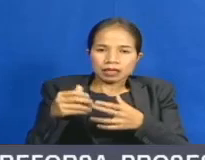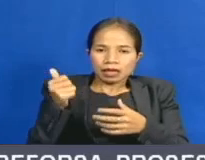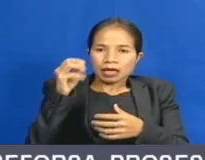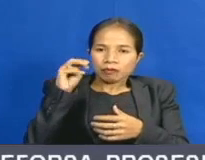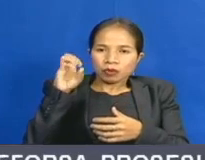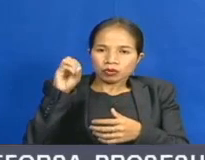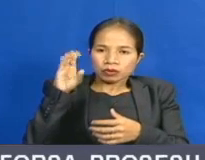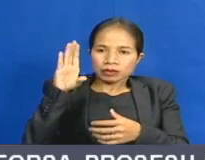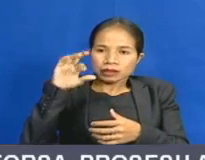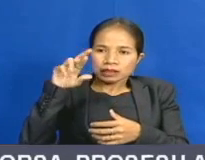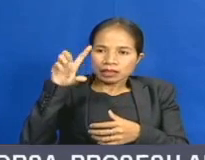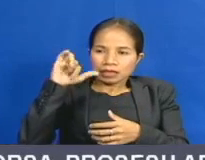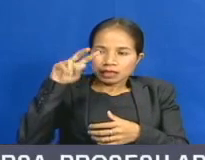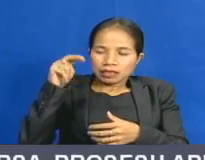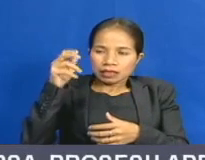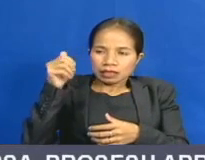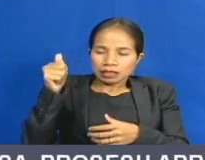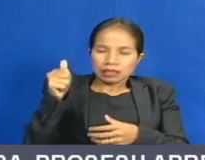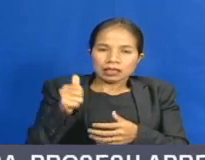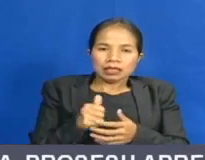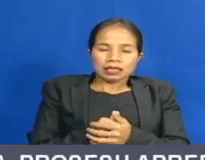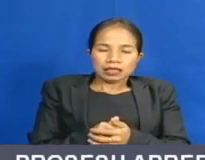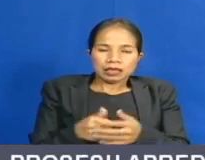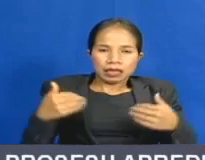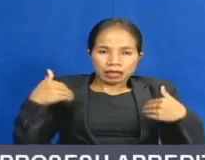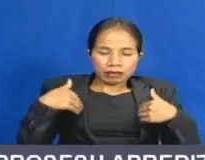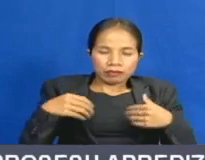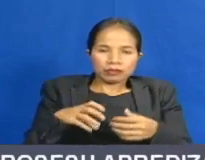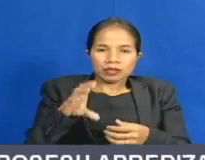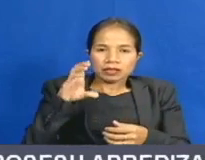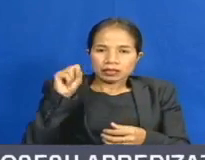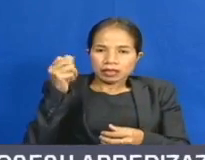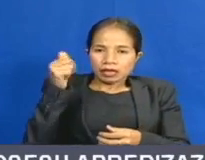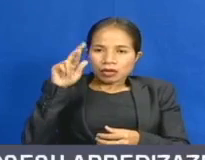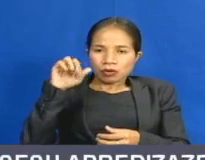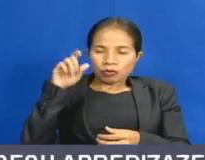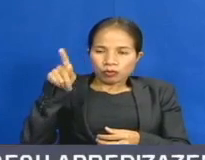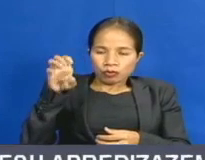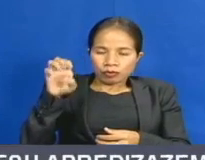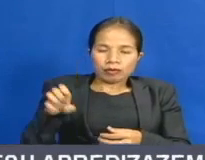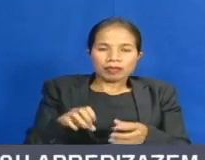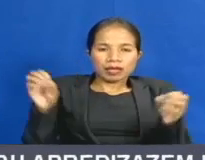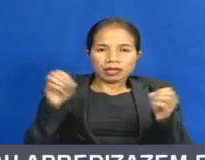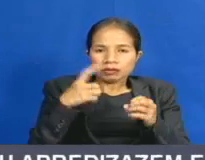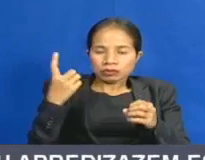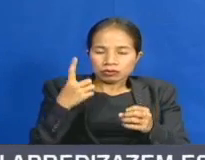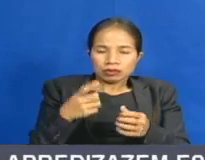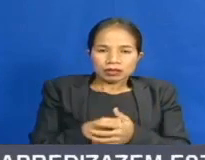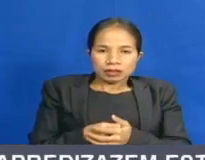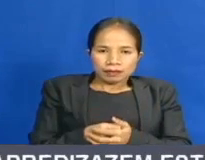ne forma canedo sazone oin-oin, iha sarope, iha tableta, ka kapsul, i lo ostet grupo penicilina